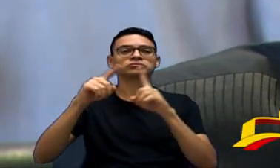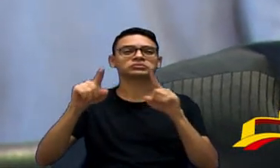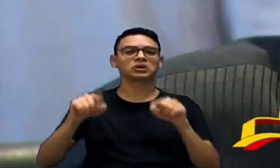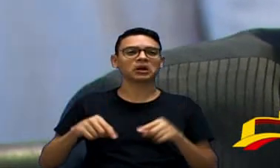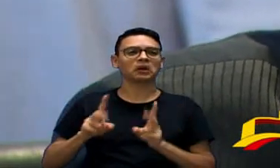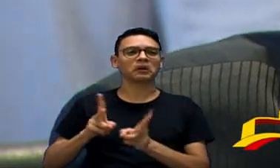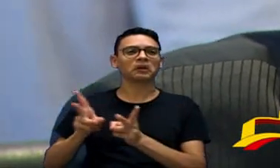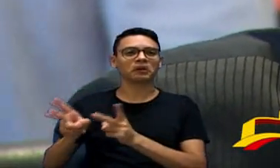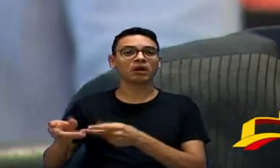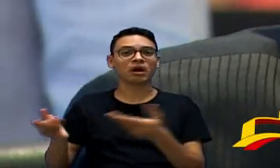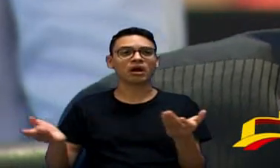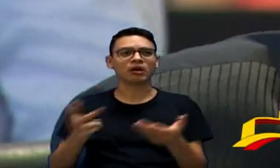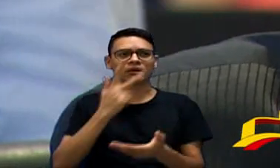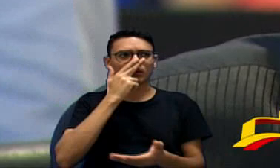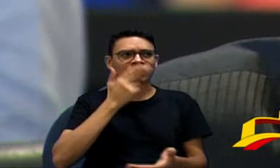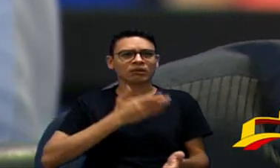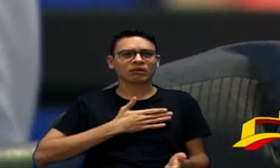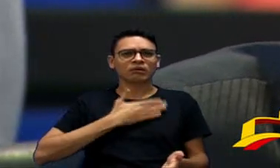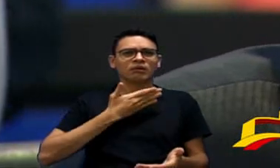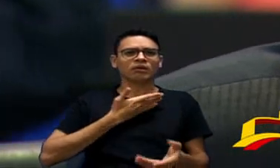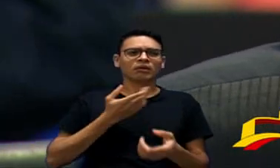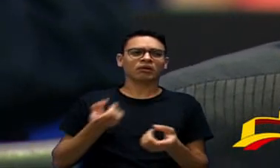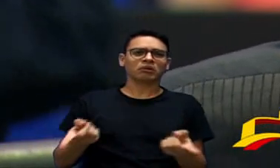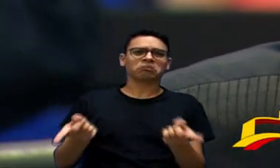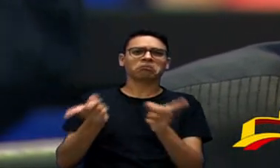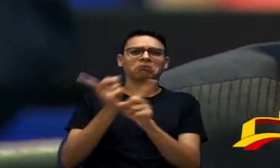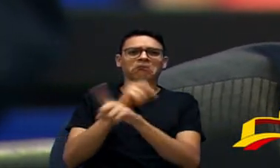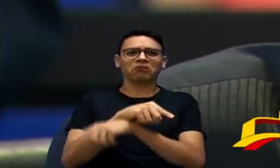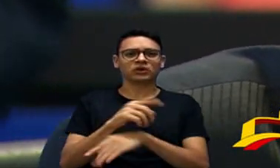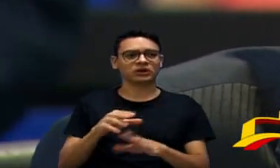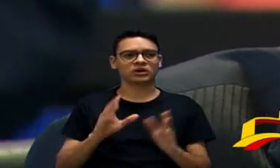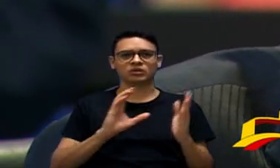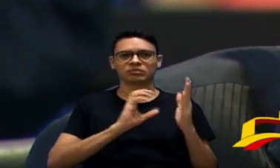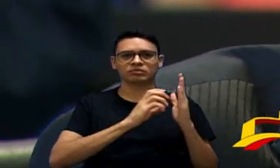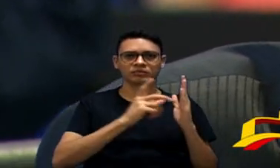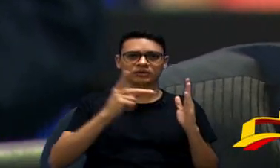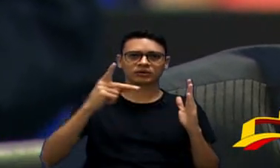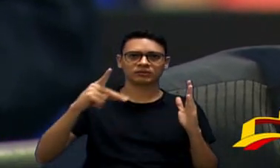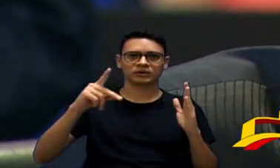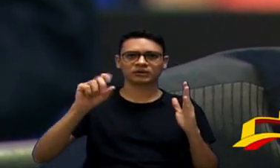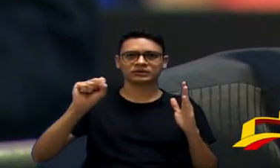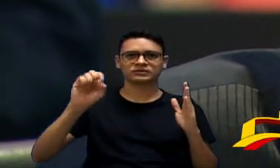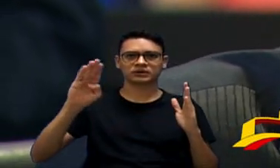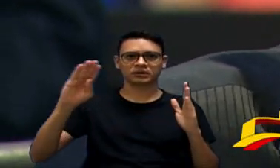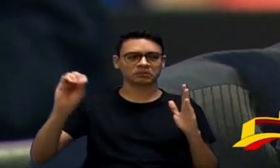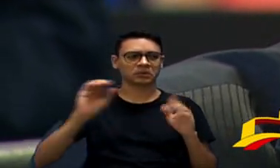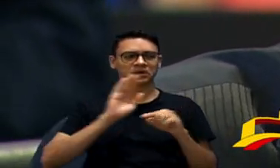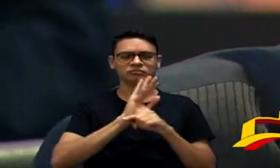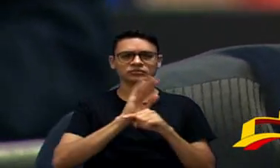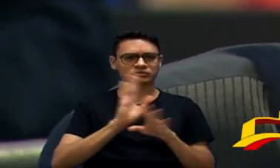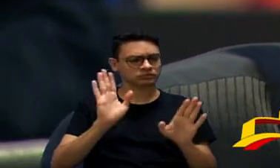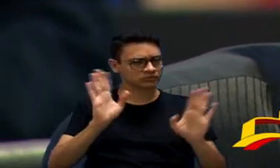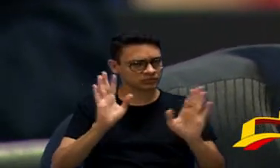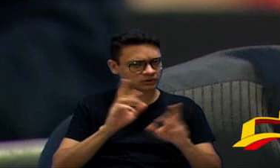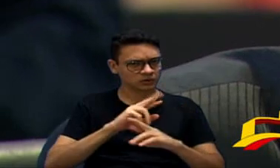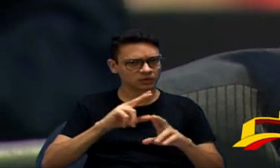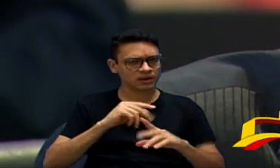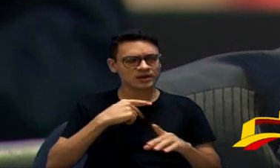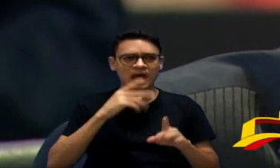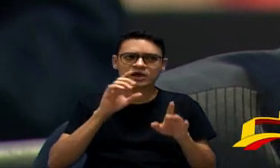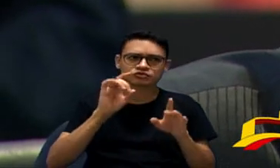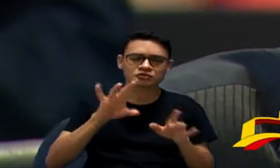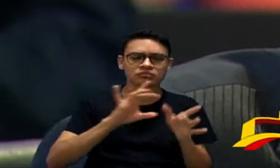de repente, agora os caras viraram. Não estou aqui defendendo o PSDB, não. Eu também não gosto da política do PSDB. Mas é só para ver um pouco de